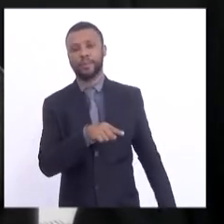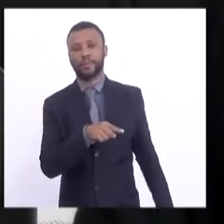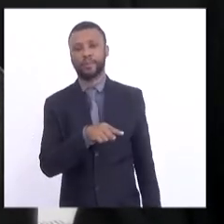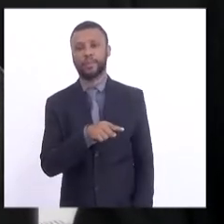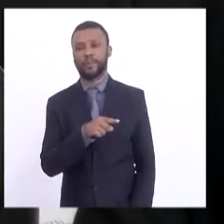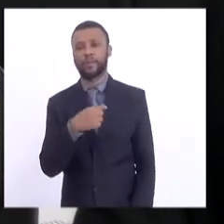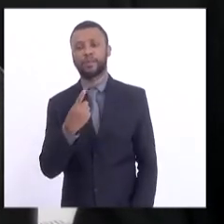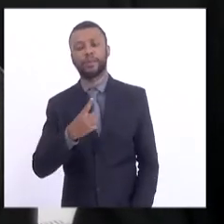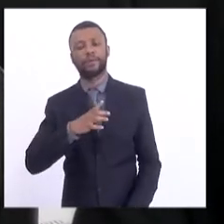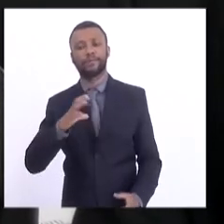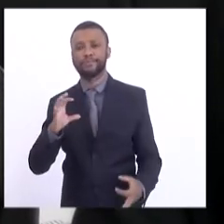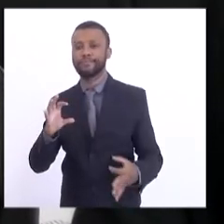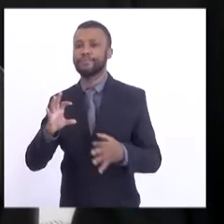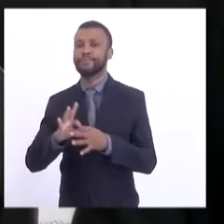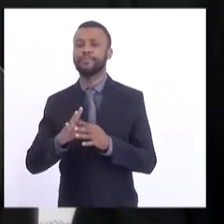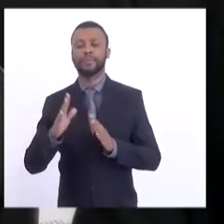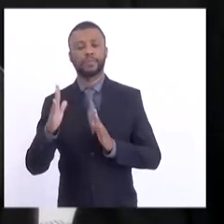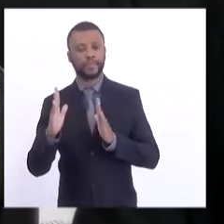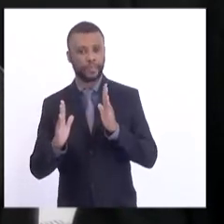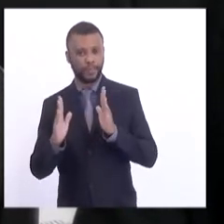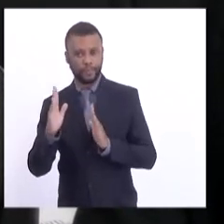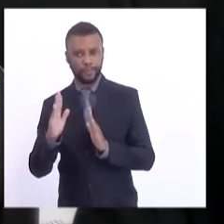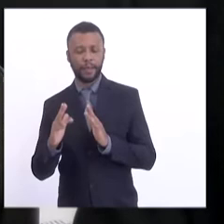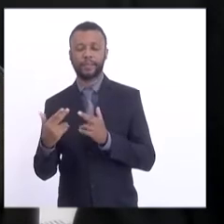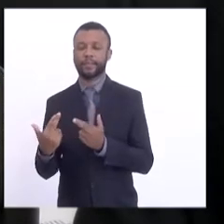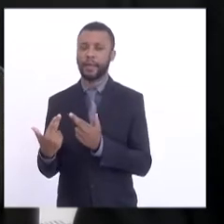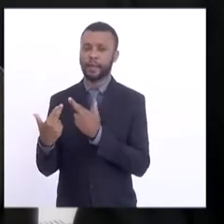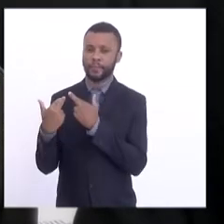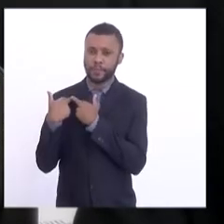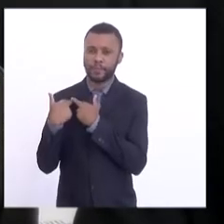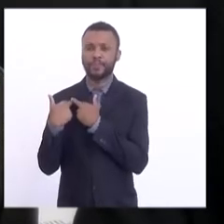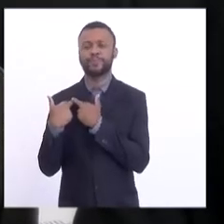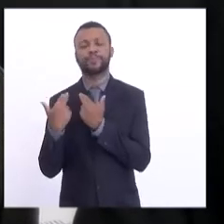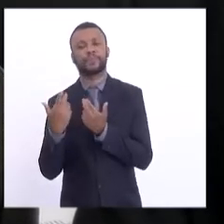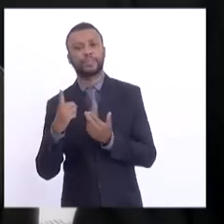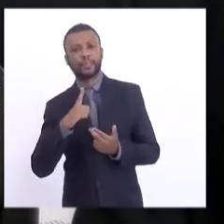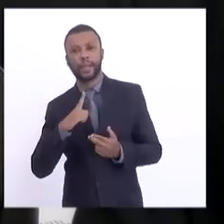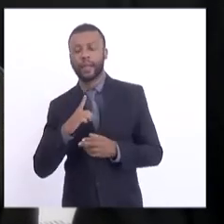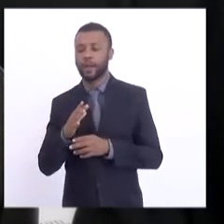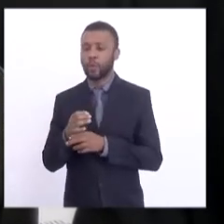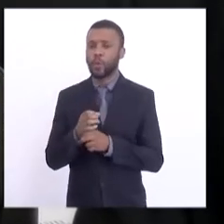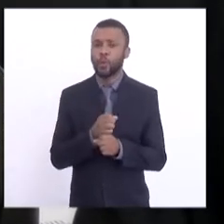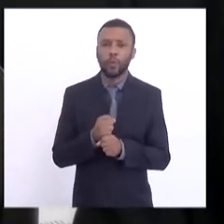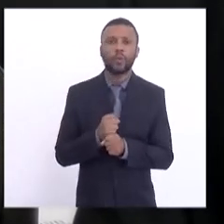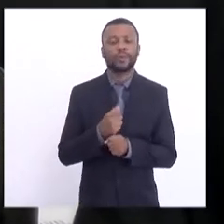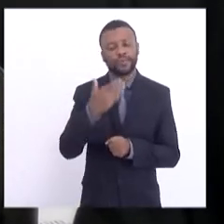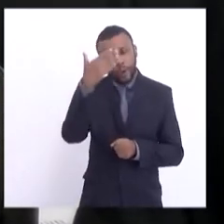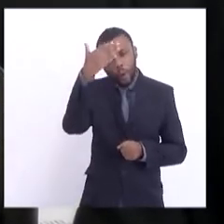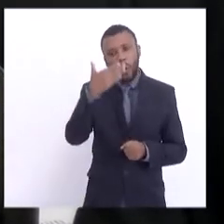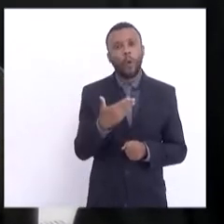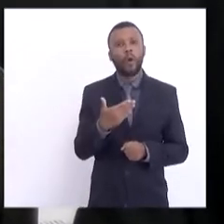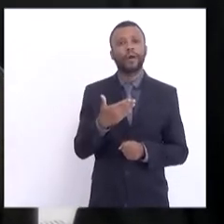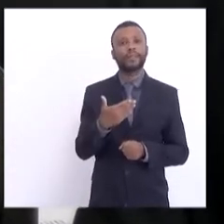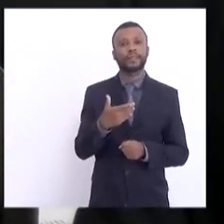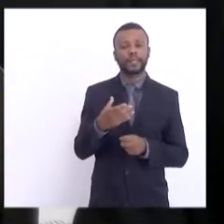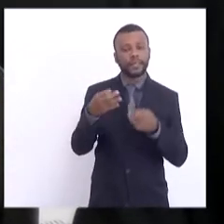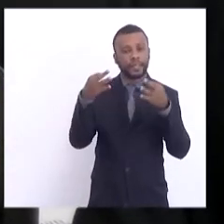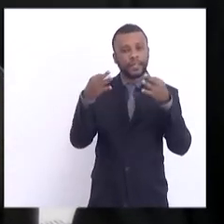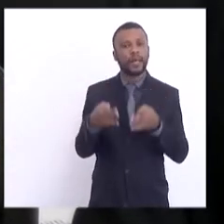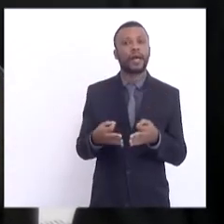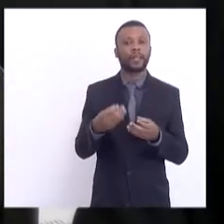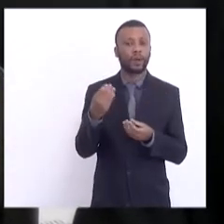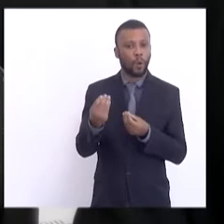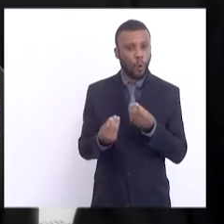esbarramos diz que nessa fase da responsabilização da tomada de contas de certa forma